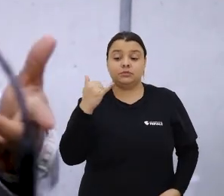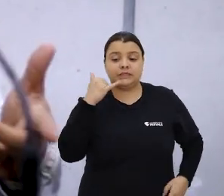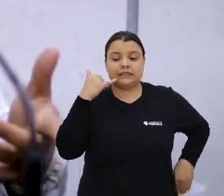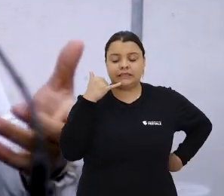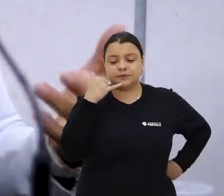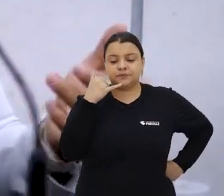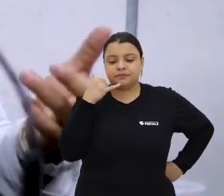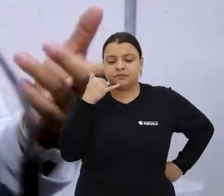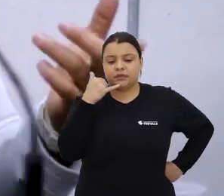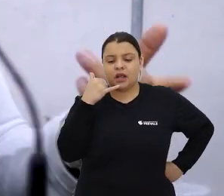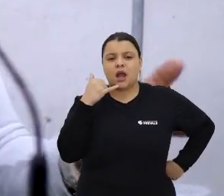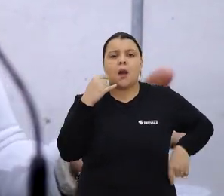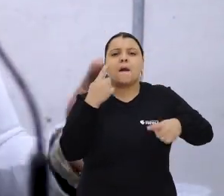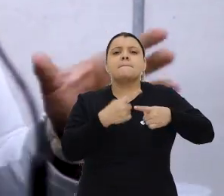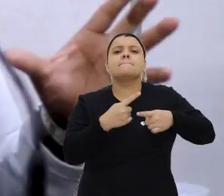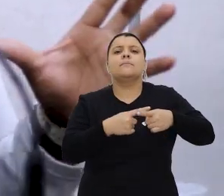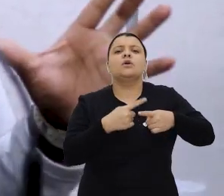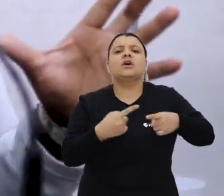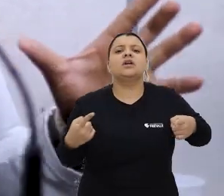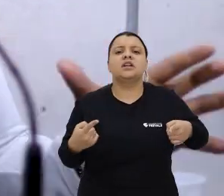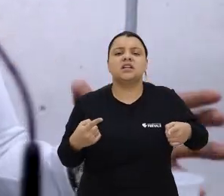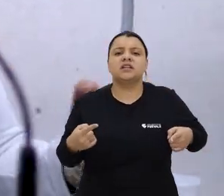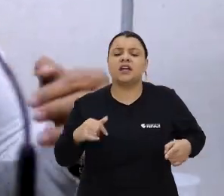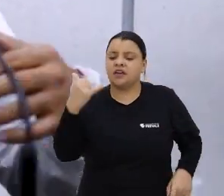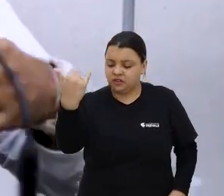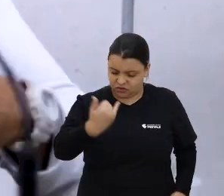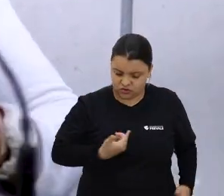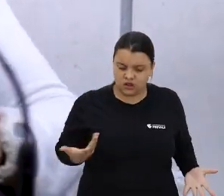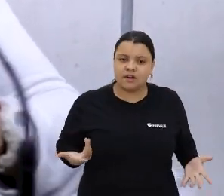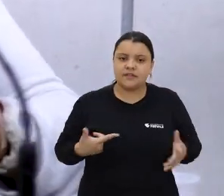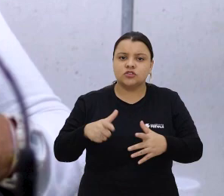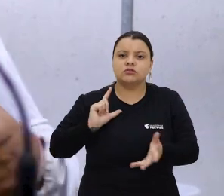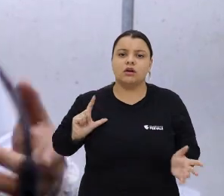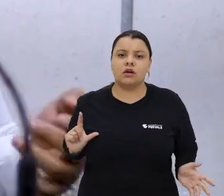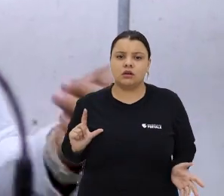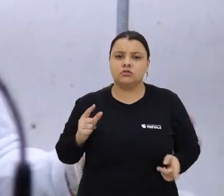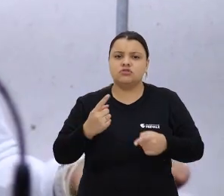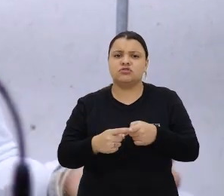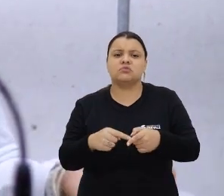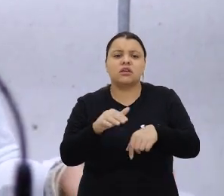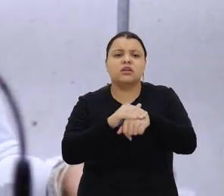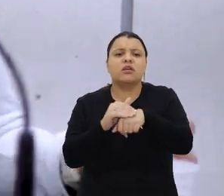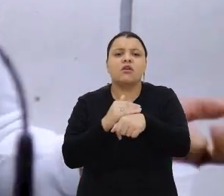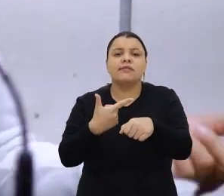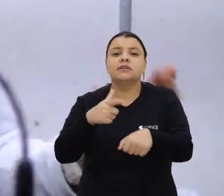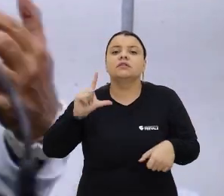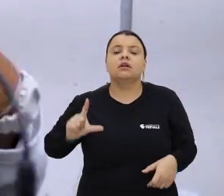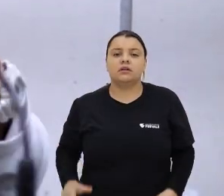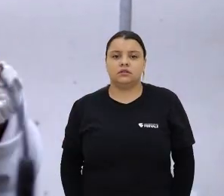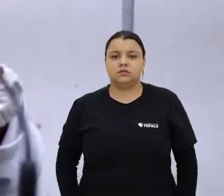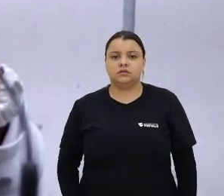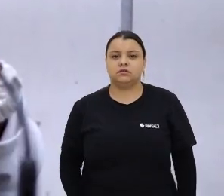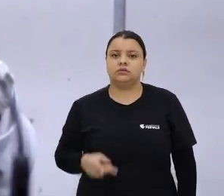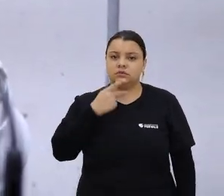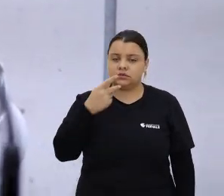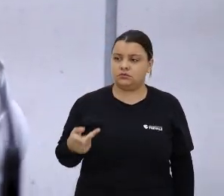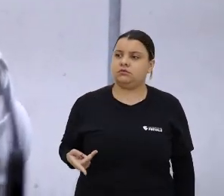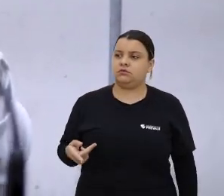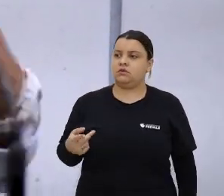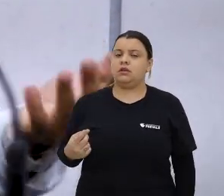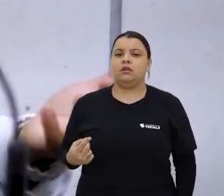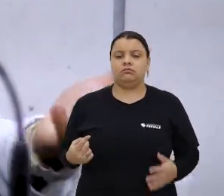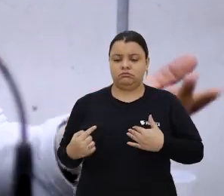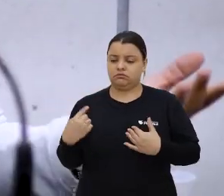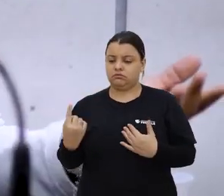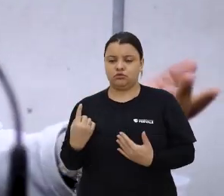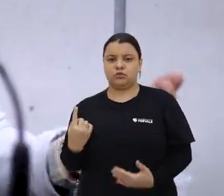para me cobrar o porquê que eu não havia comunicado ele antes ou conversado com ele antes de fazer a denúncia. Eu disse que era uma questão individual. Okay.